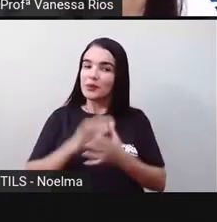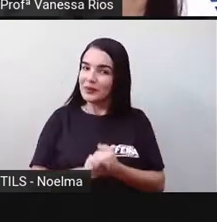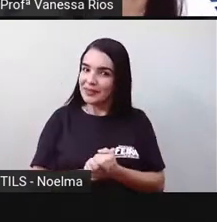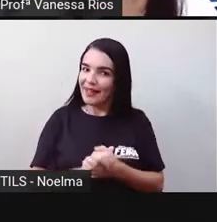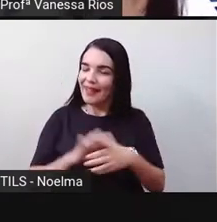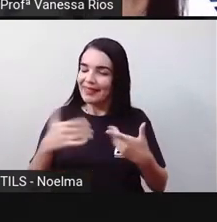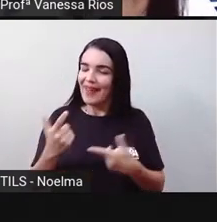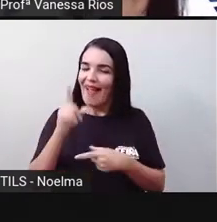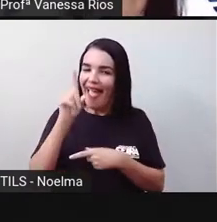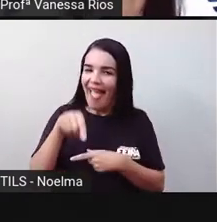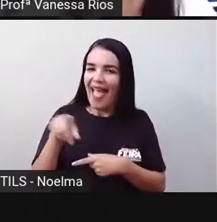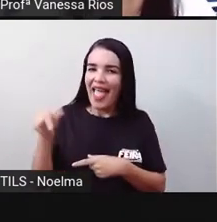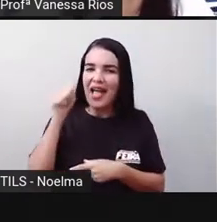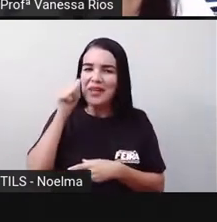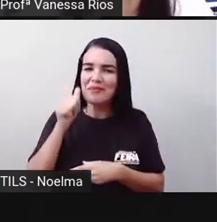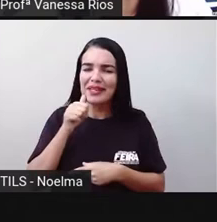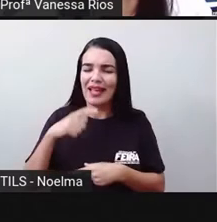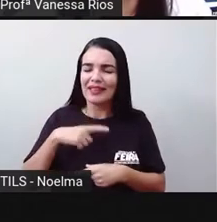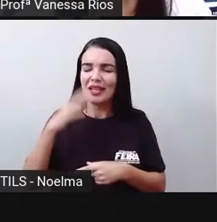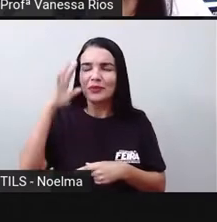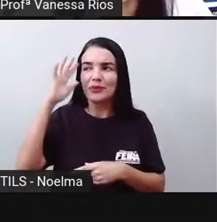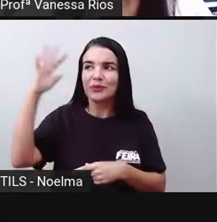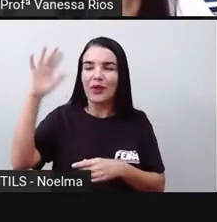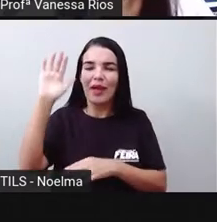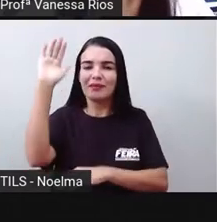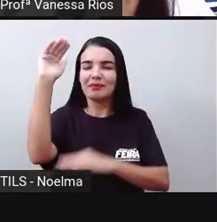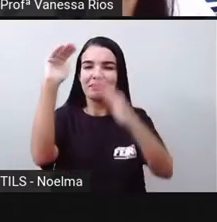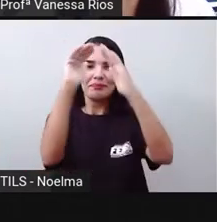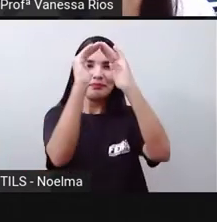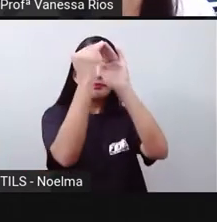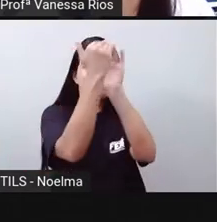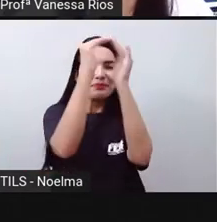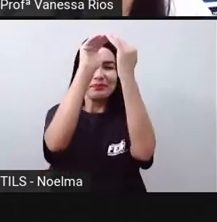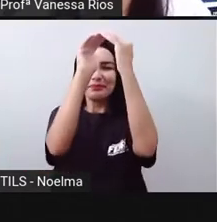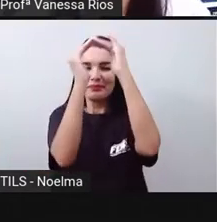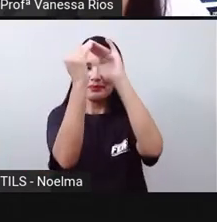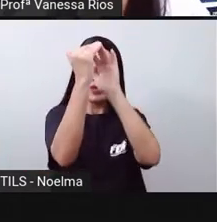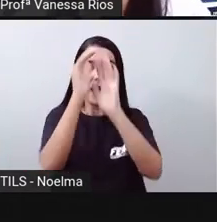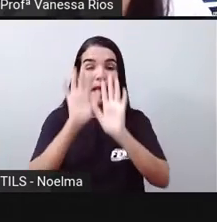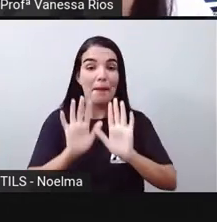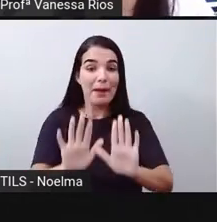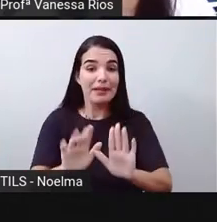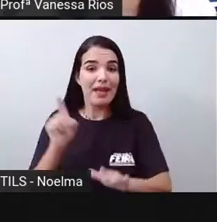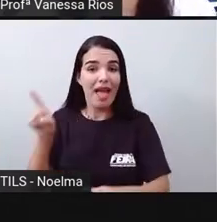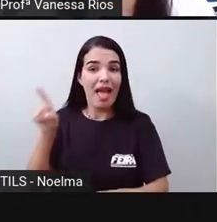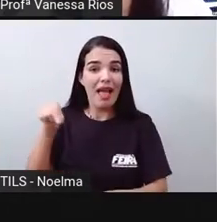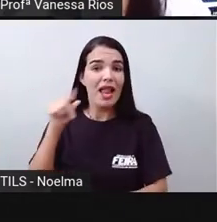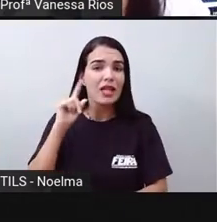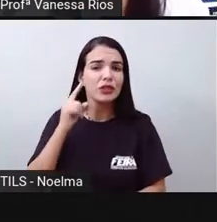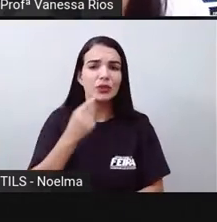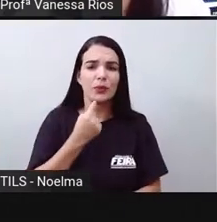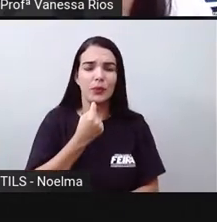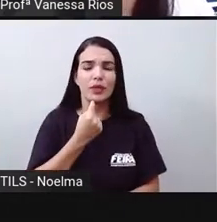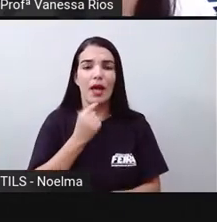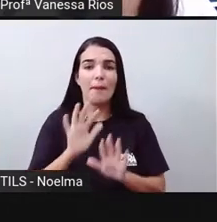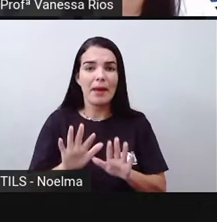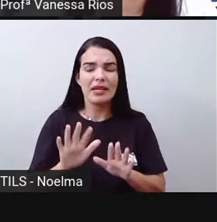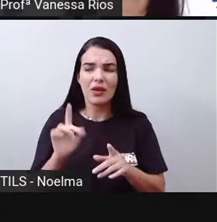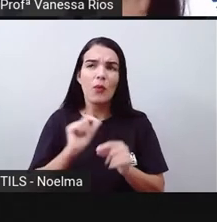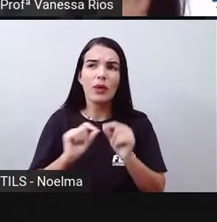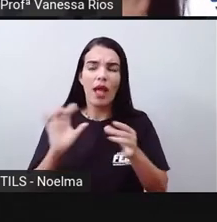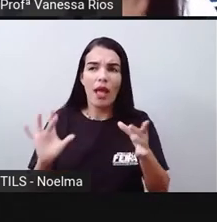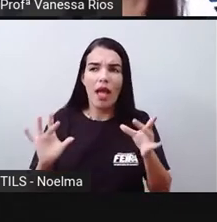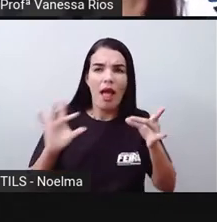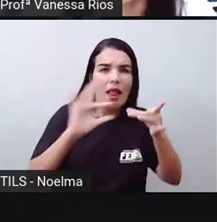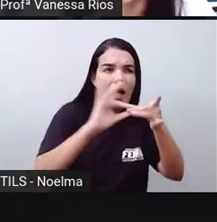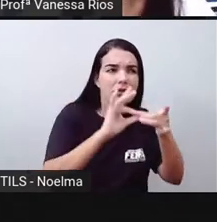ser bailarina, mas ela é surda. E aí, por fazer essa relação de que ela precisaria ouvir a música